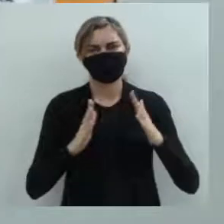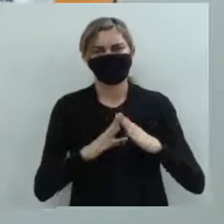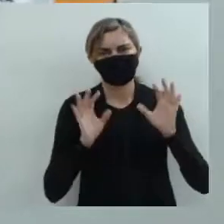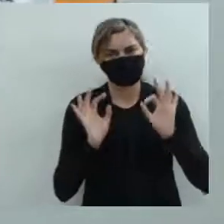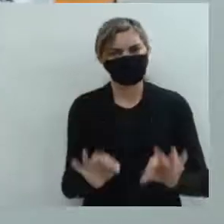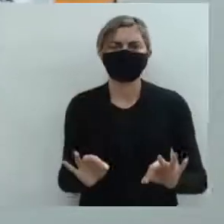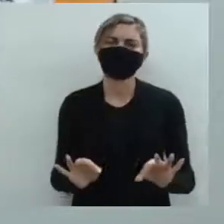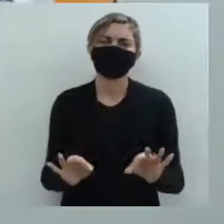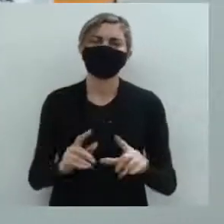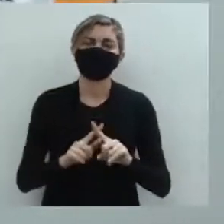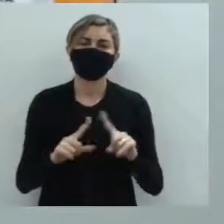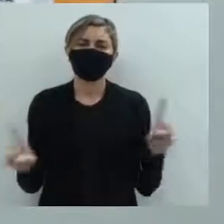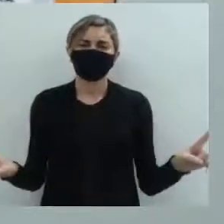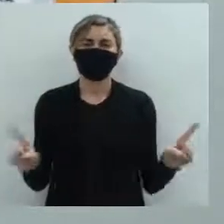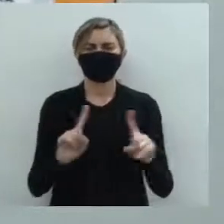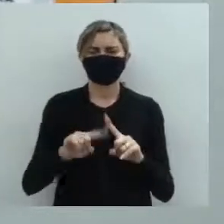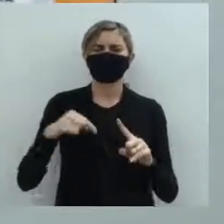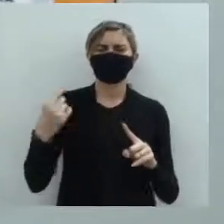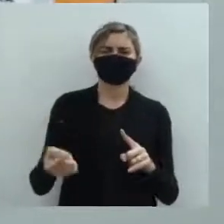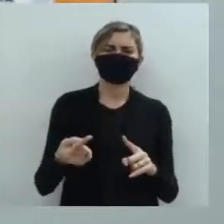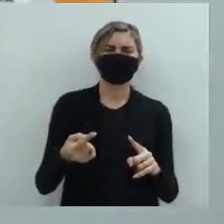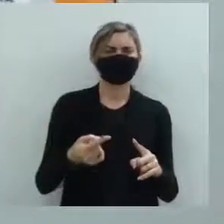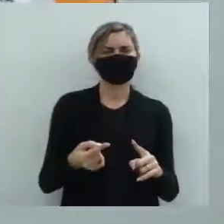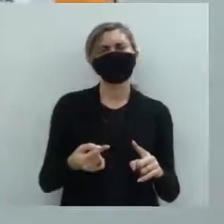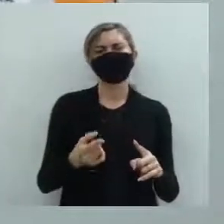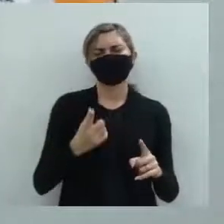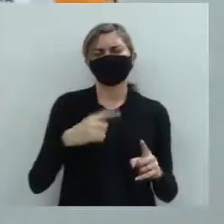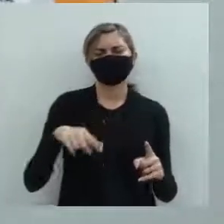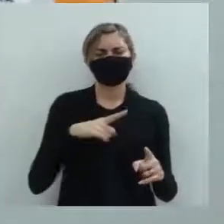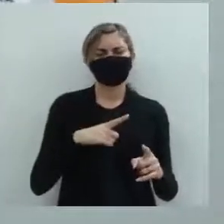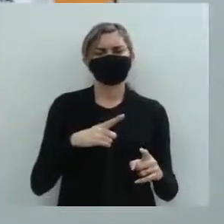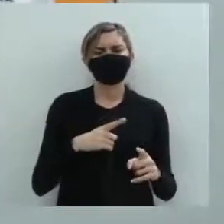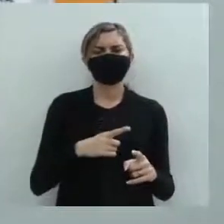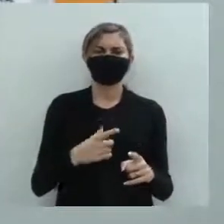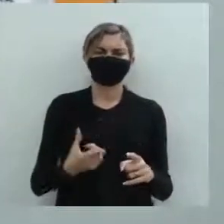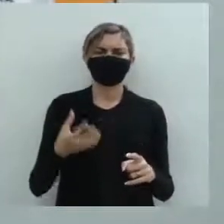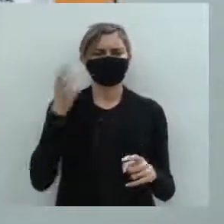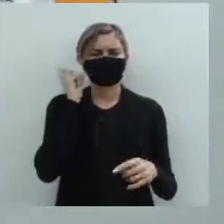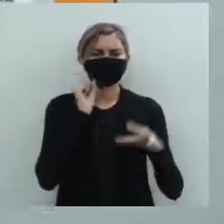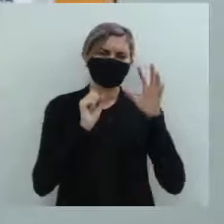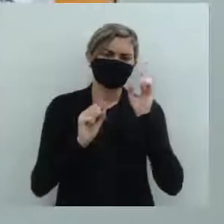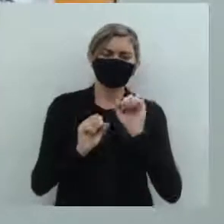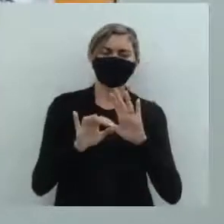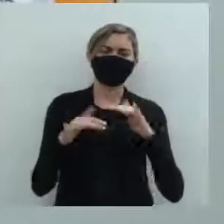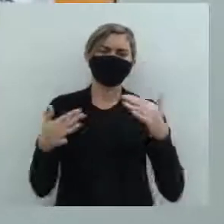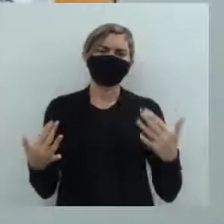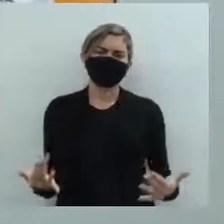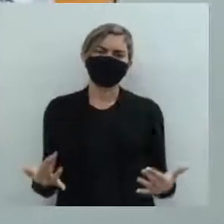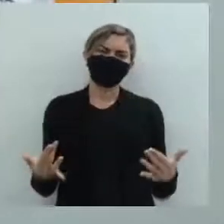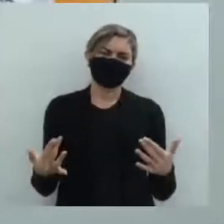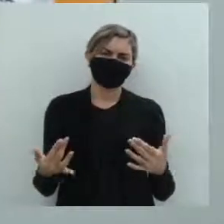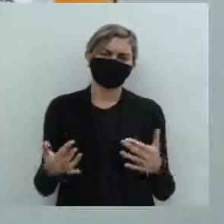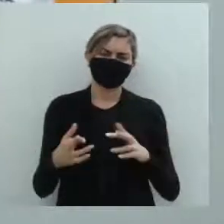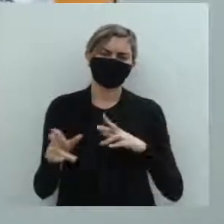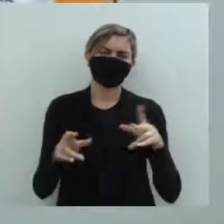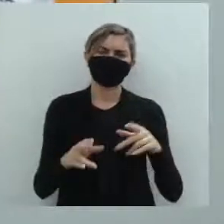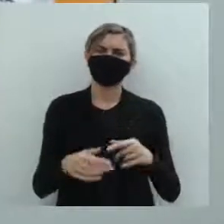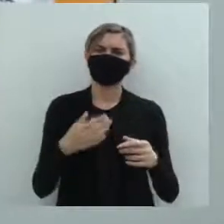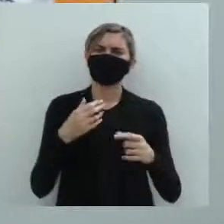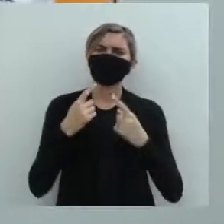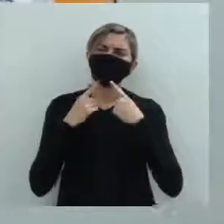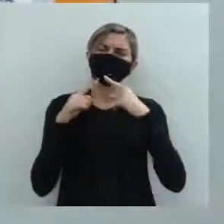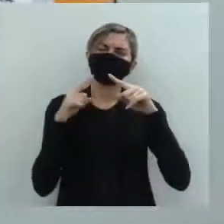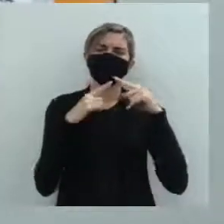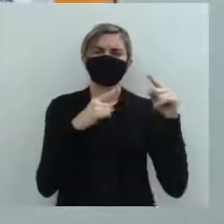certo? Mas para além disso, a gente tem que escutar quais são as demandas e quais são as queixas